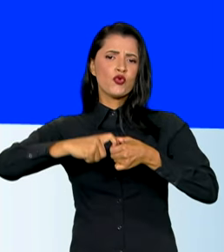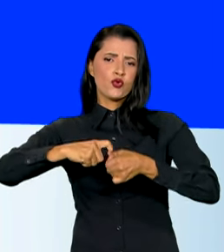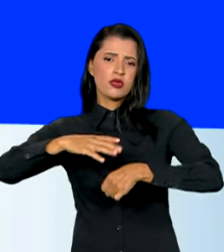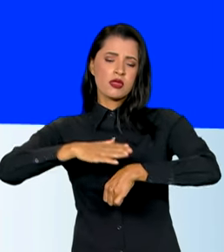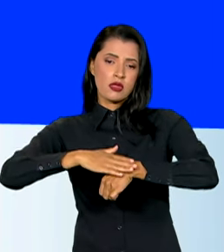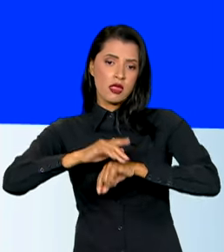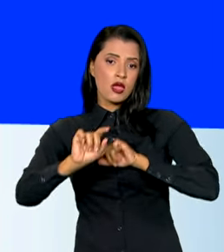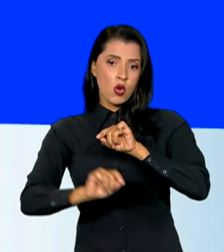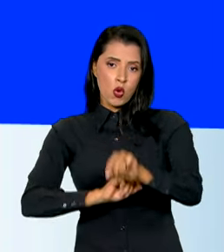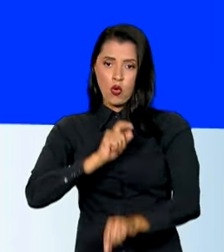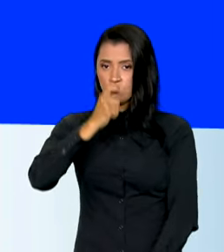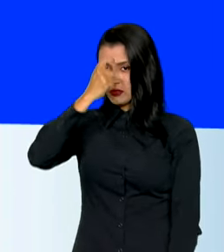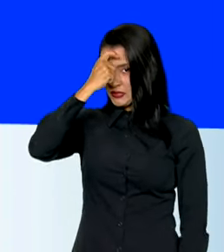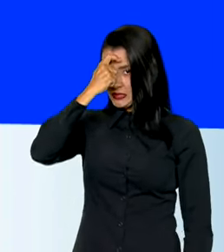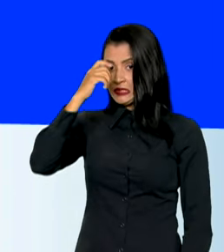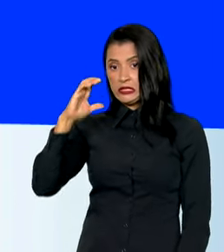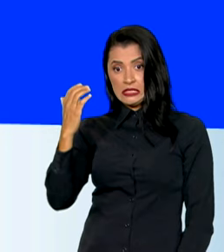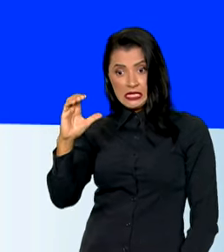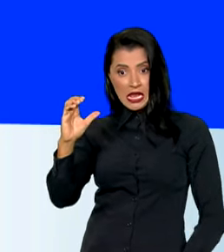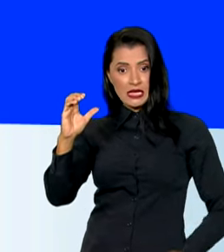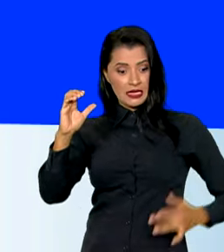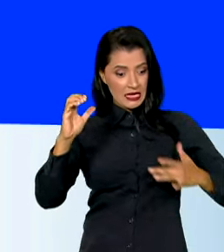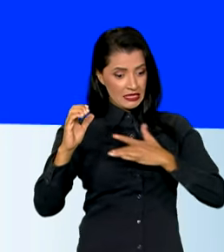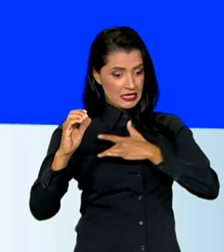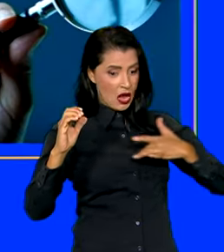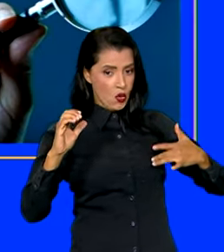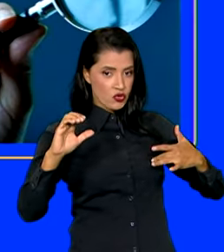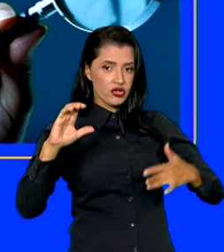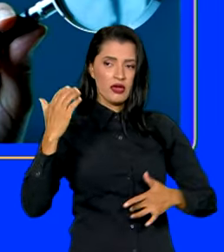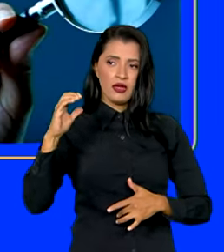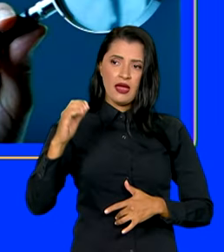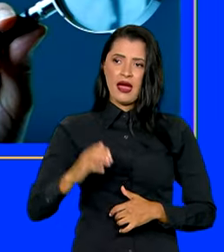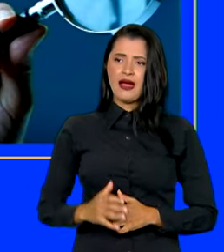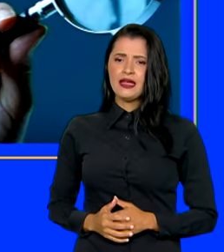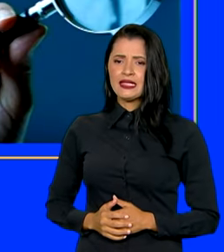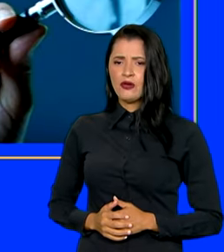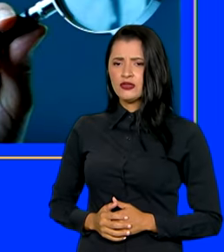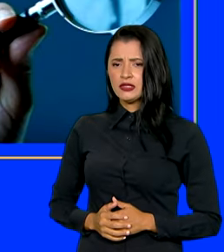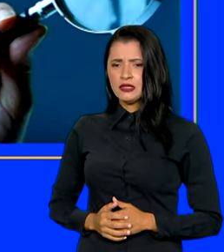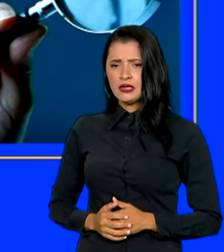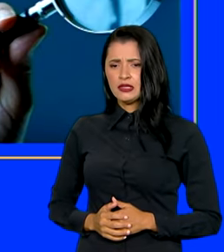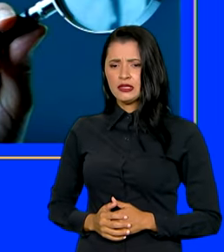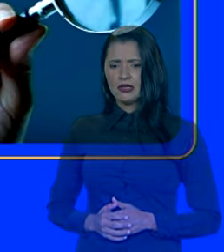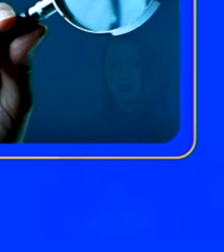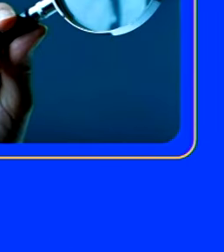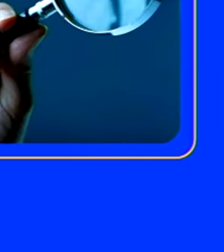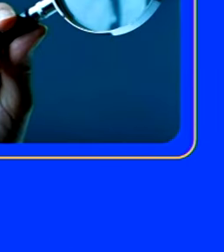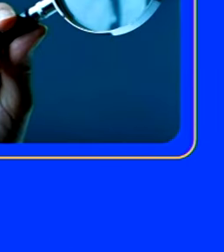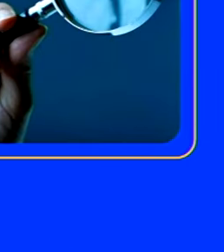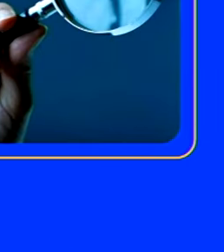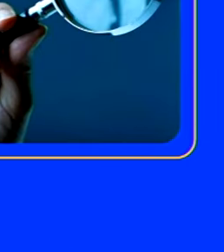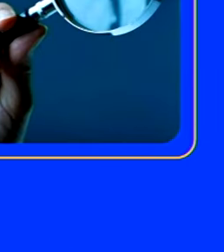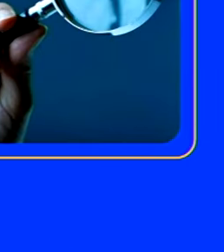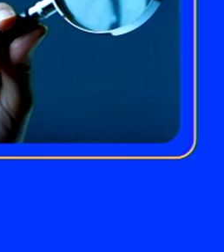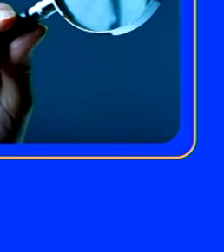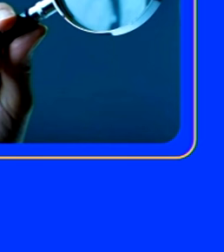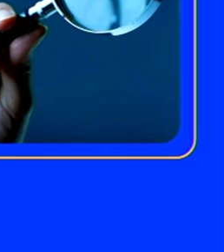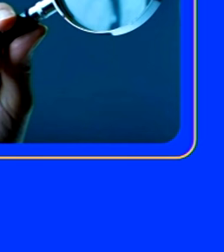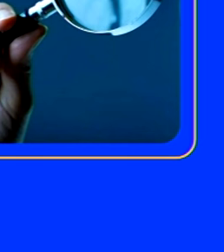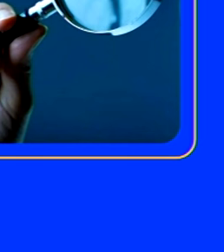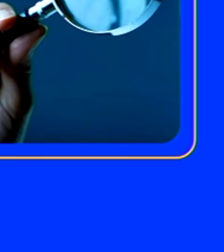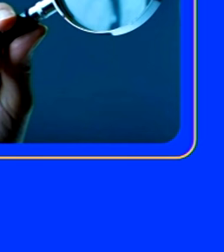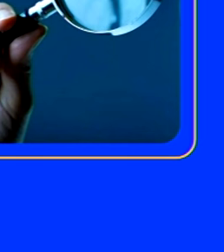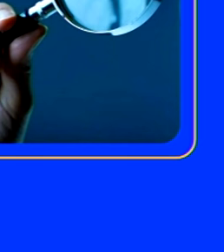com ciência. Esse é um programa do governo federal para o fortalecimento dessa política tão